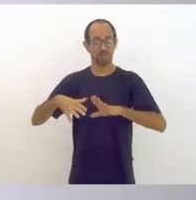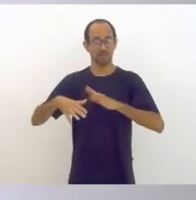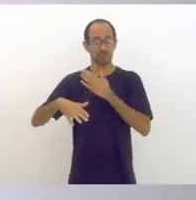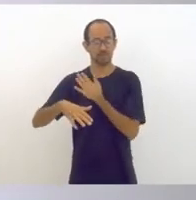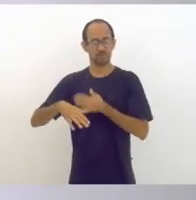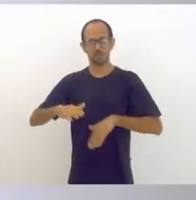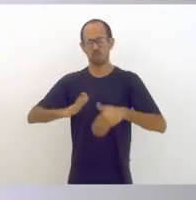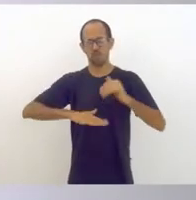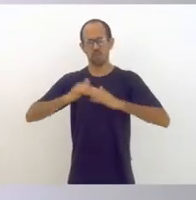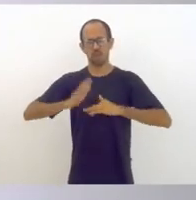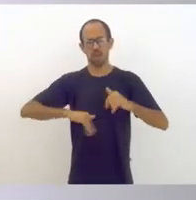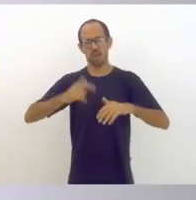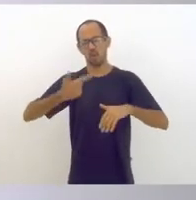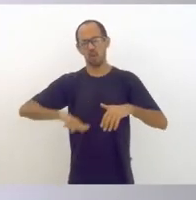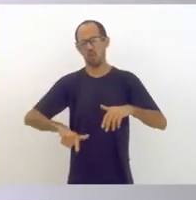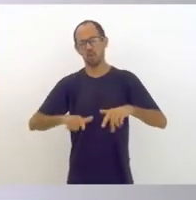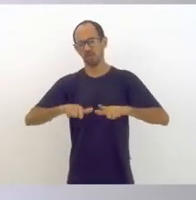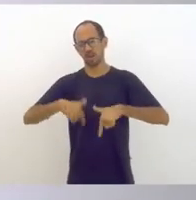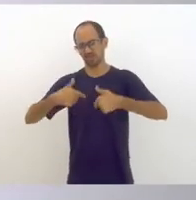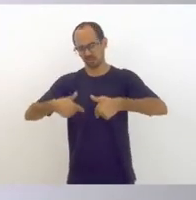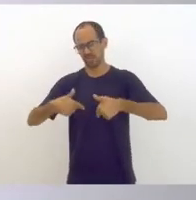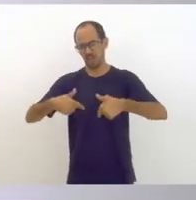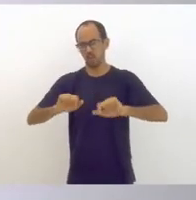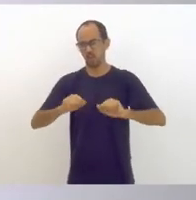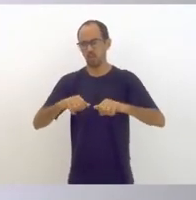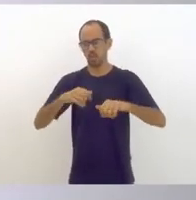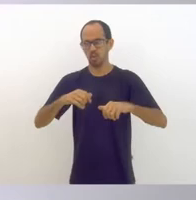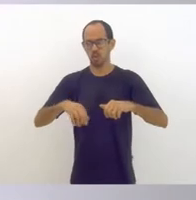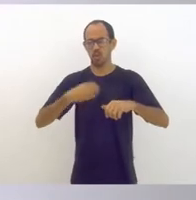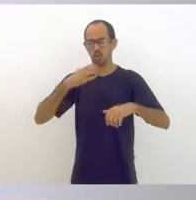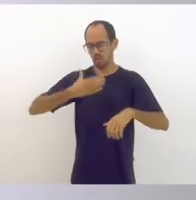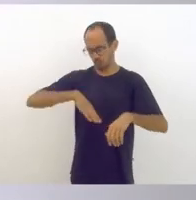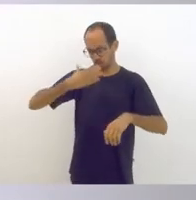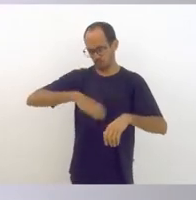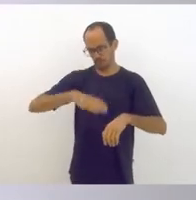qualquer outra iniciativa e comportamento que queira se